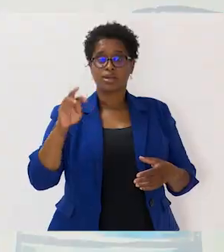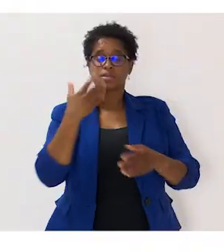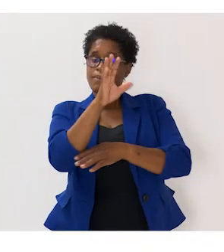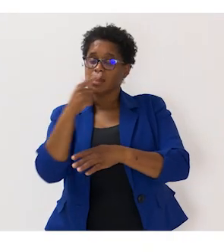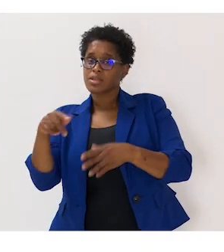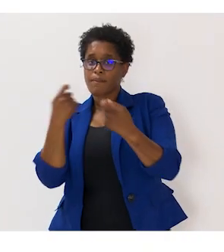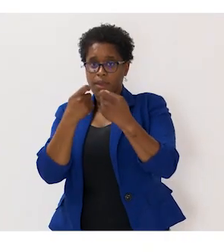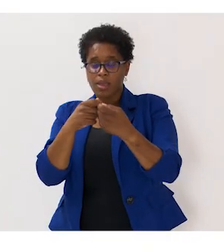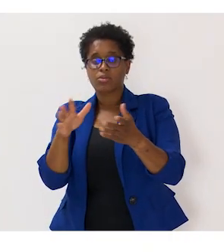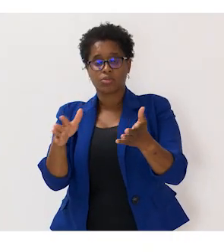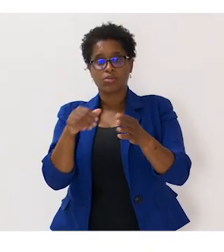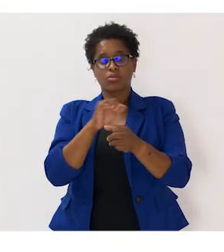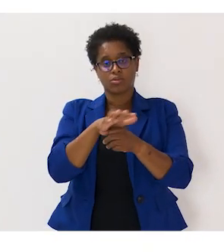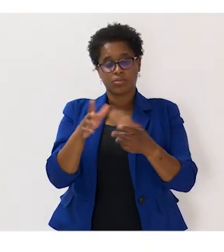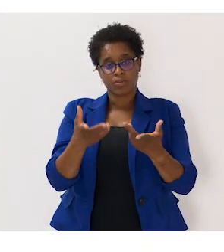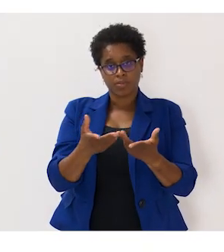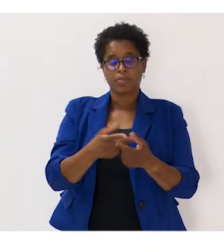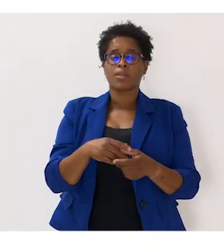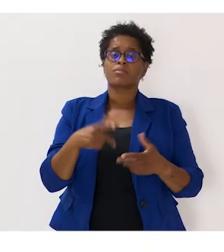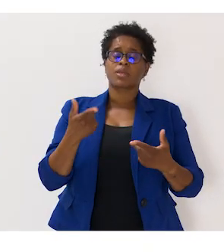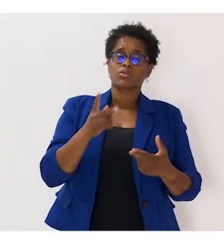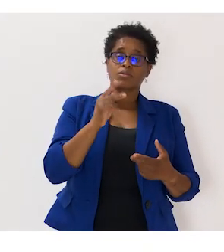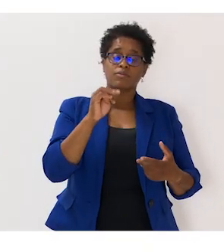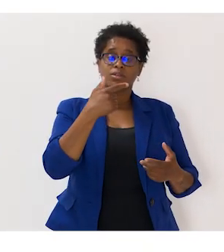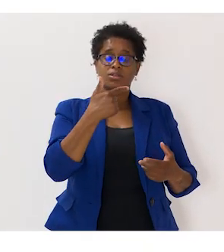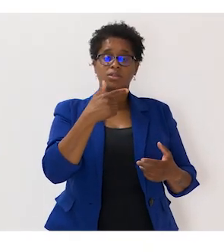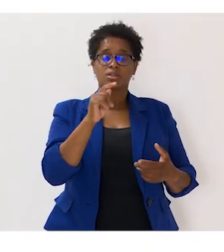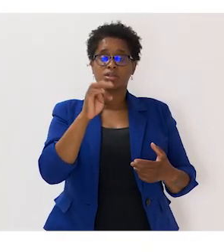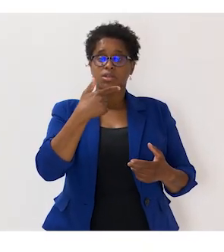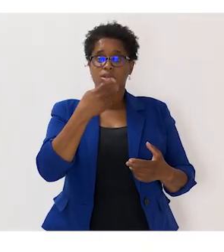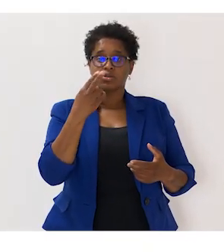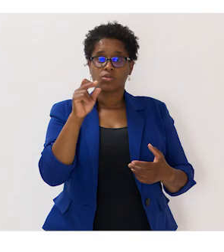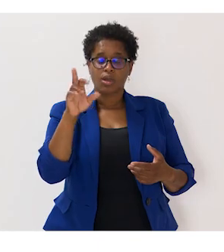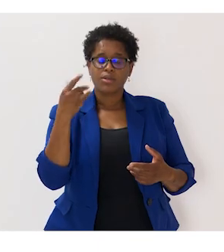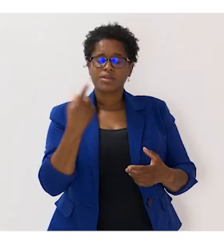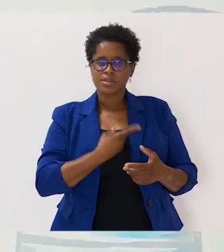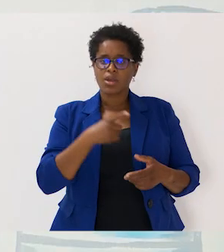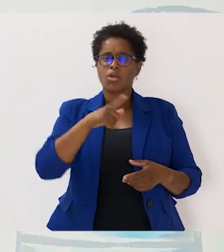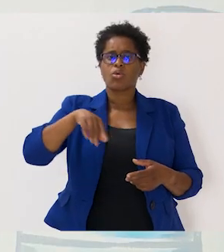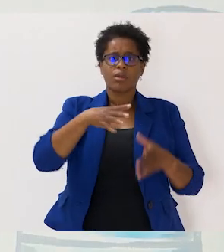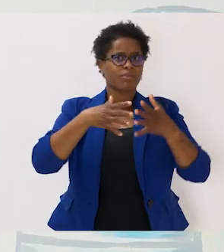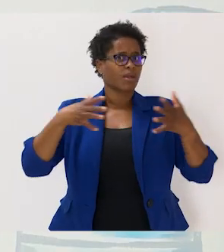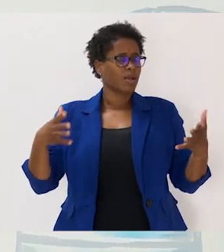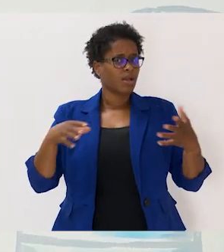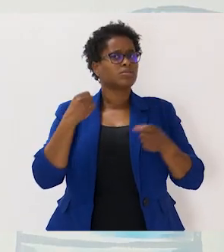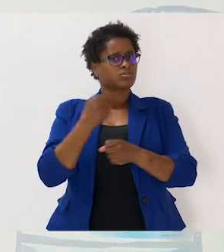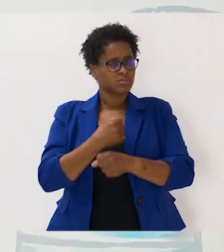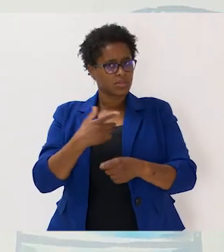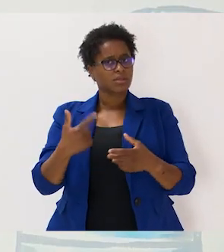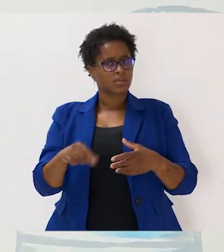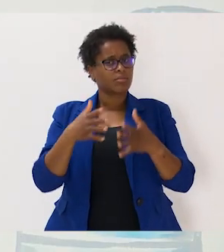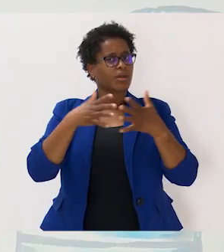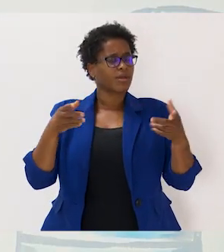margem. Apesar de nos estuários ser um lugar de grande produtividade, nós não vamos encontrar uma